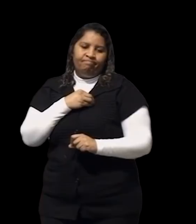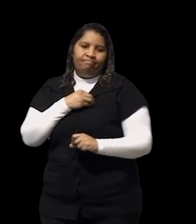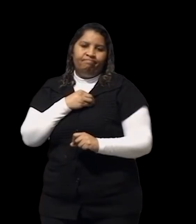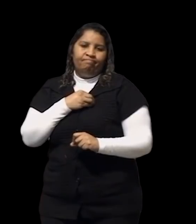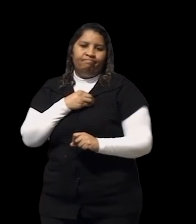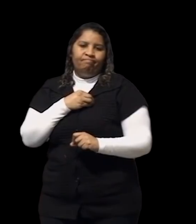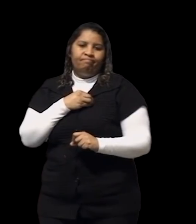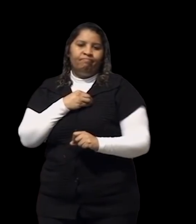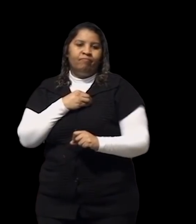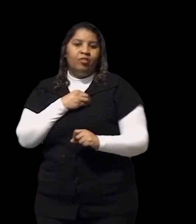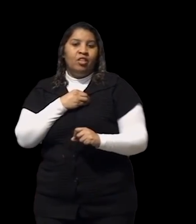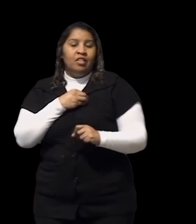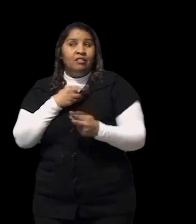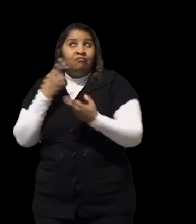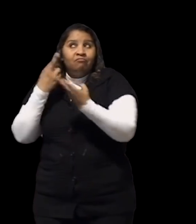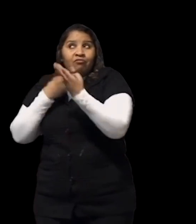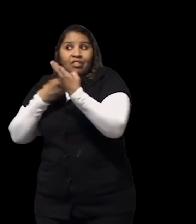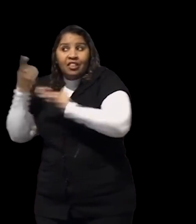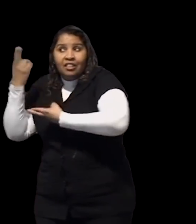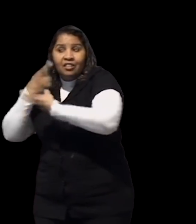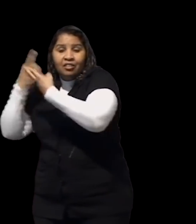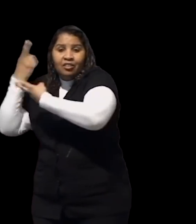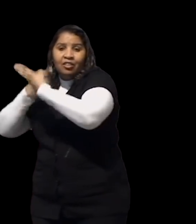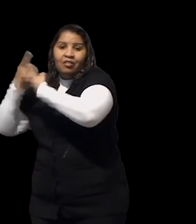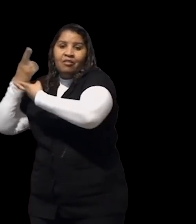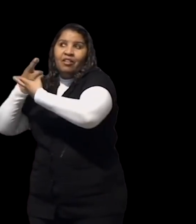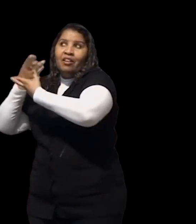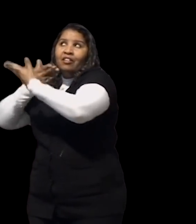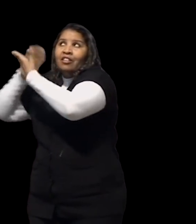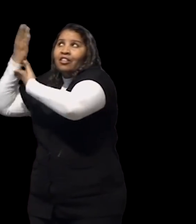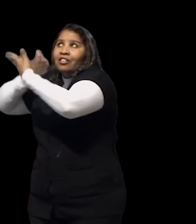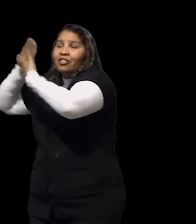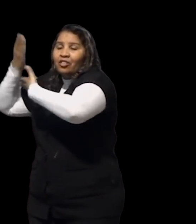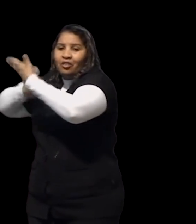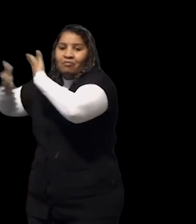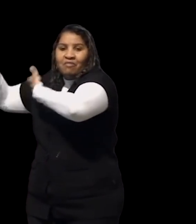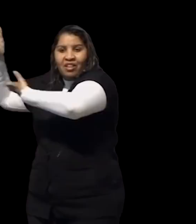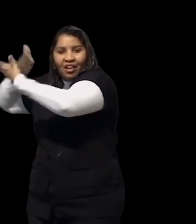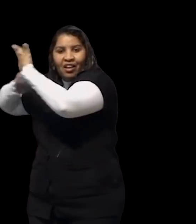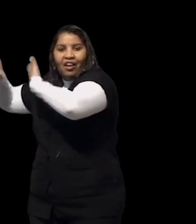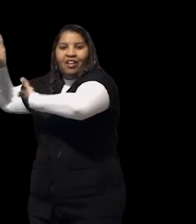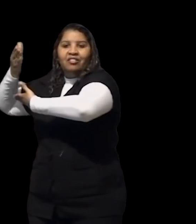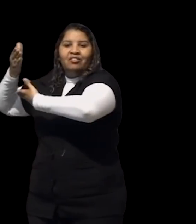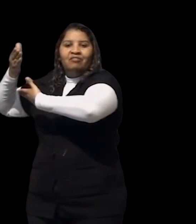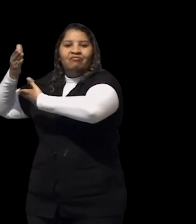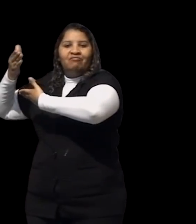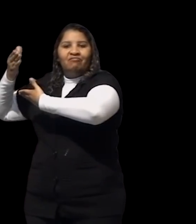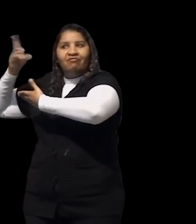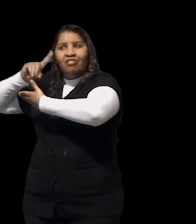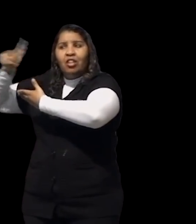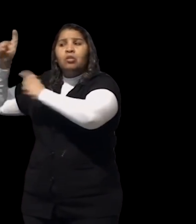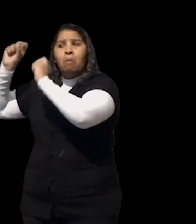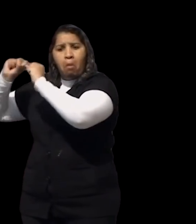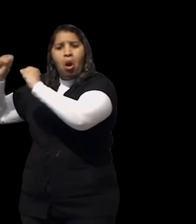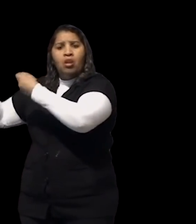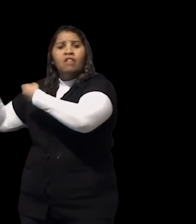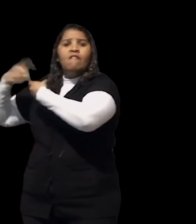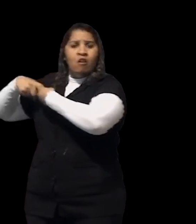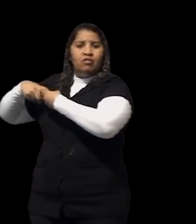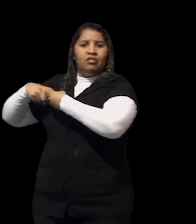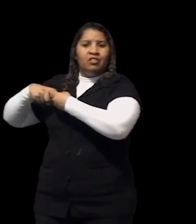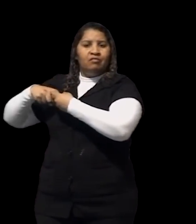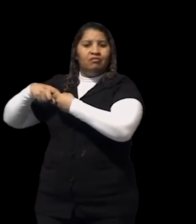marcada é por uma uma vida que nós tivemos um grupo nossos pais que acabou